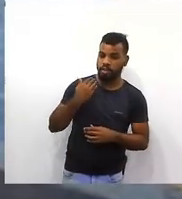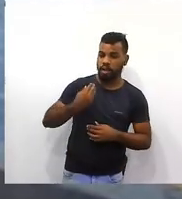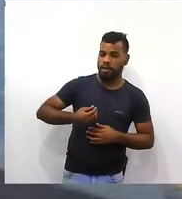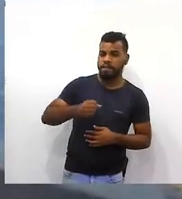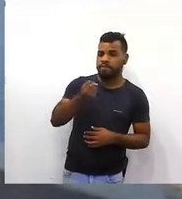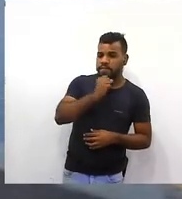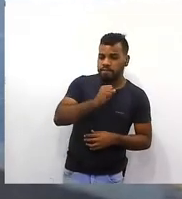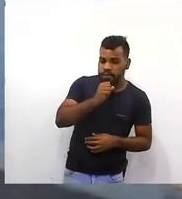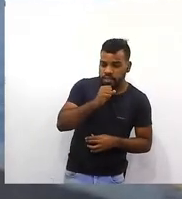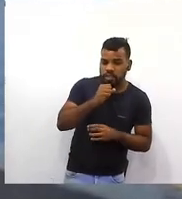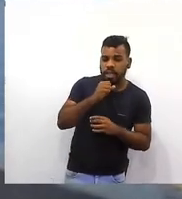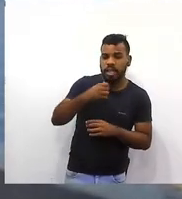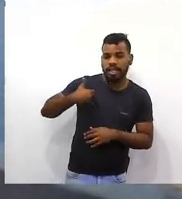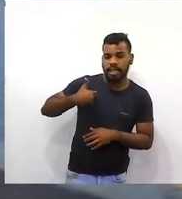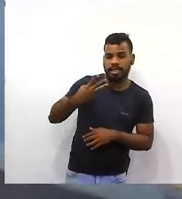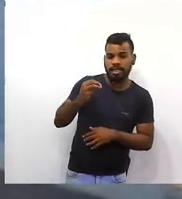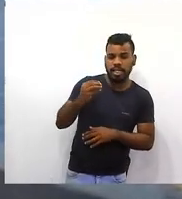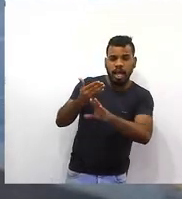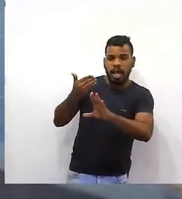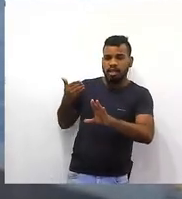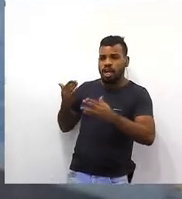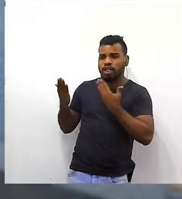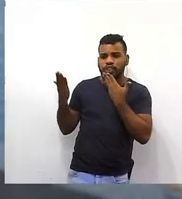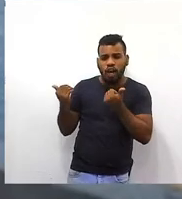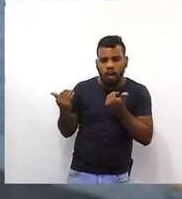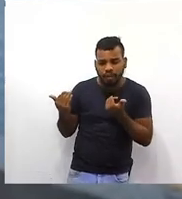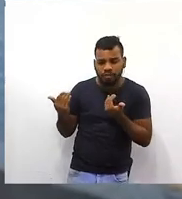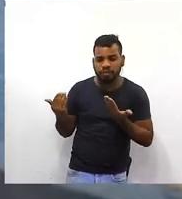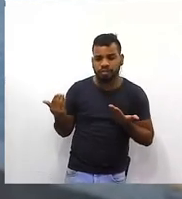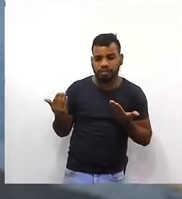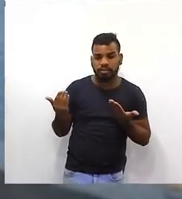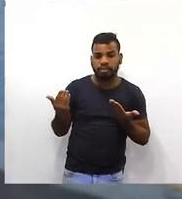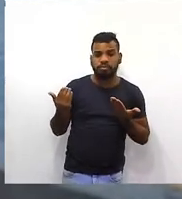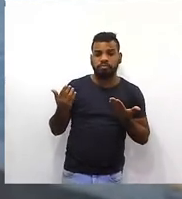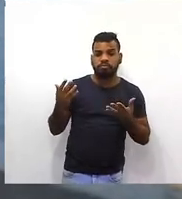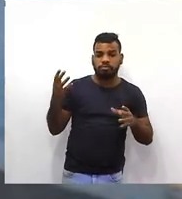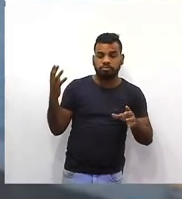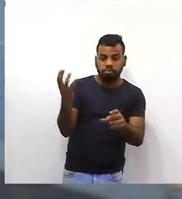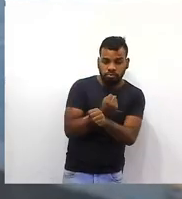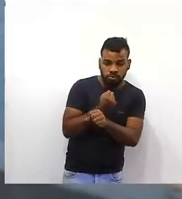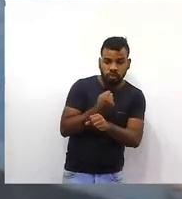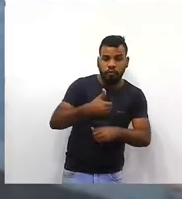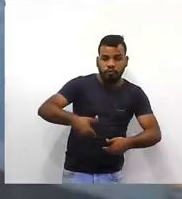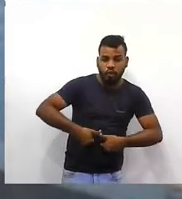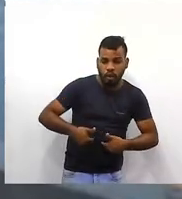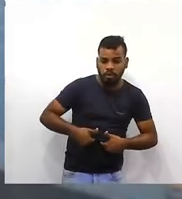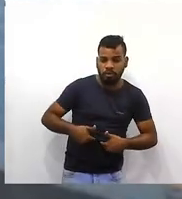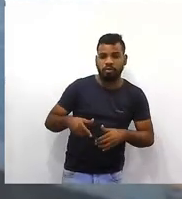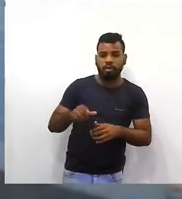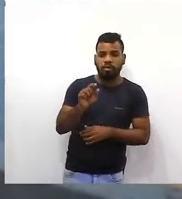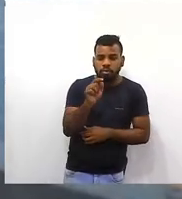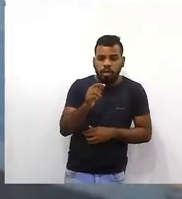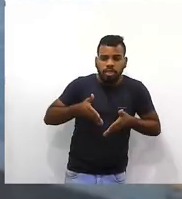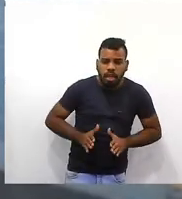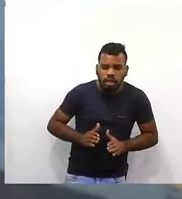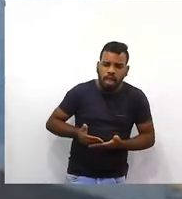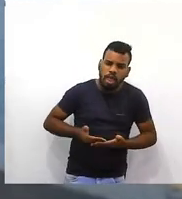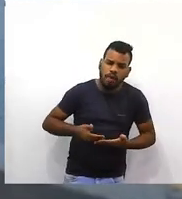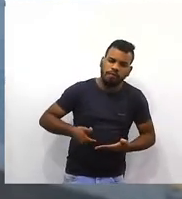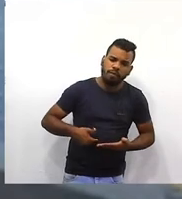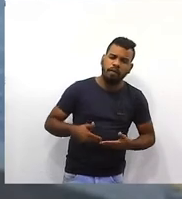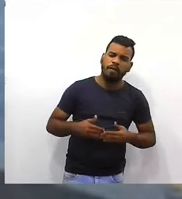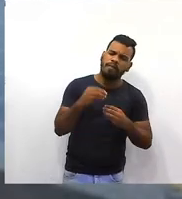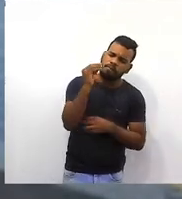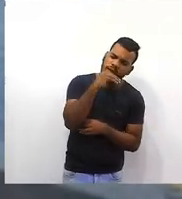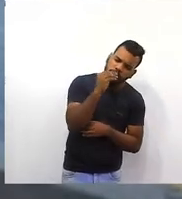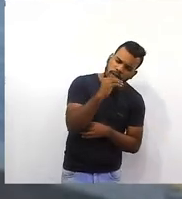dos 30, de emboscada antes dos 20, de fome um pouco por dia. De fraqueza e de doença